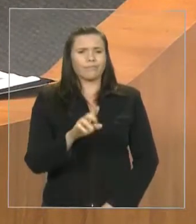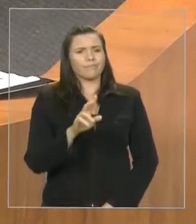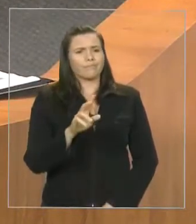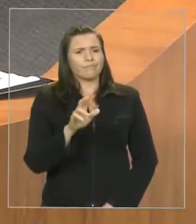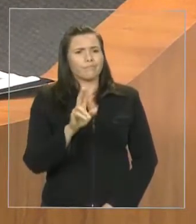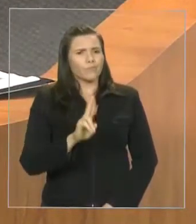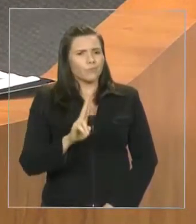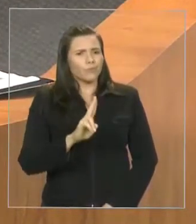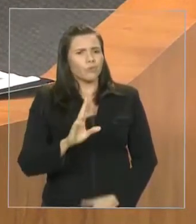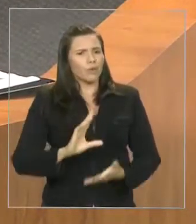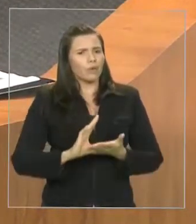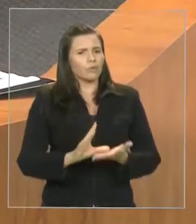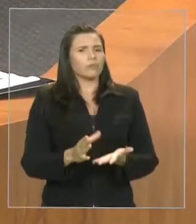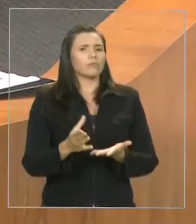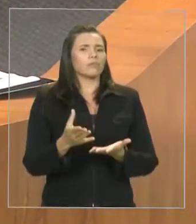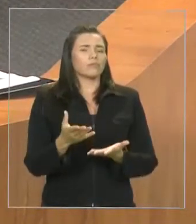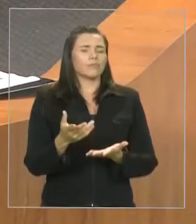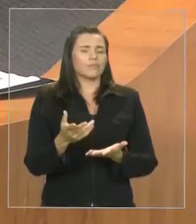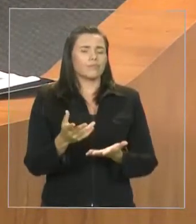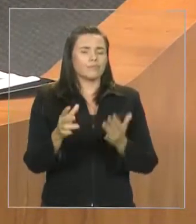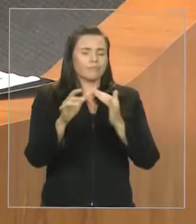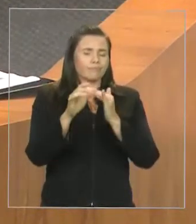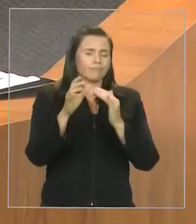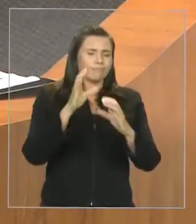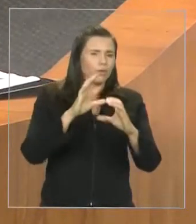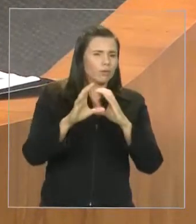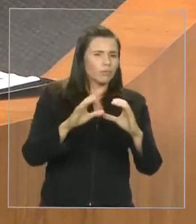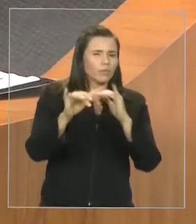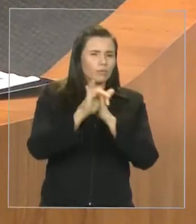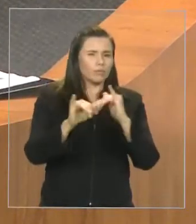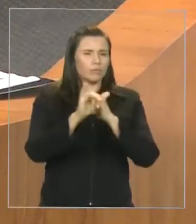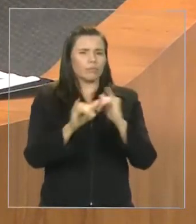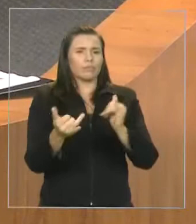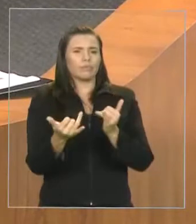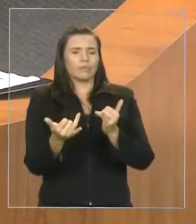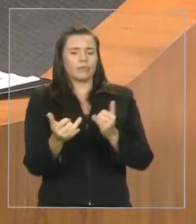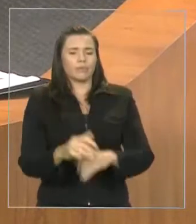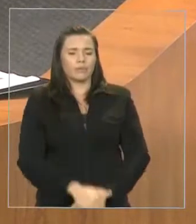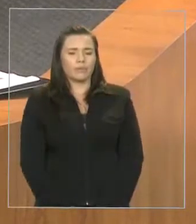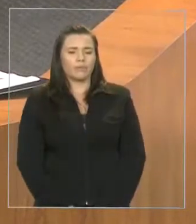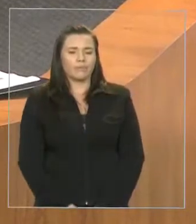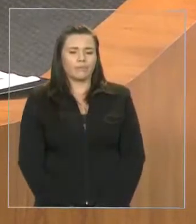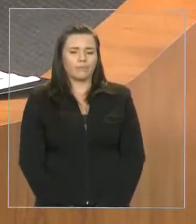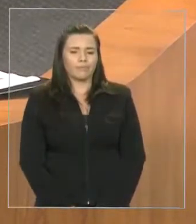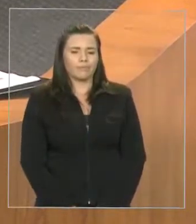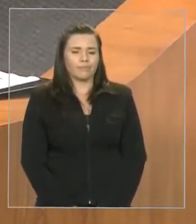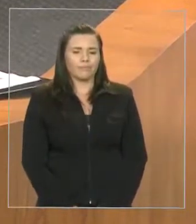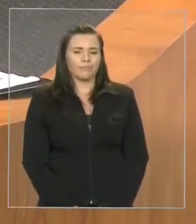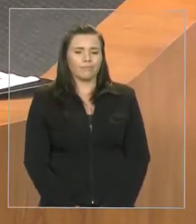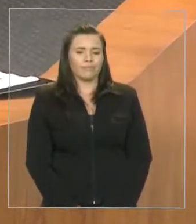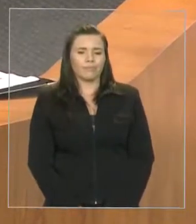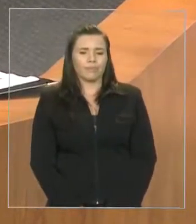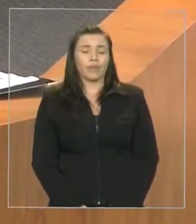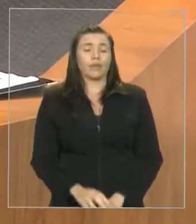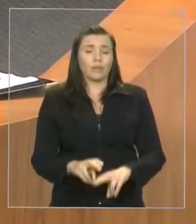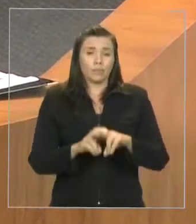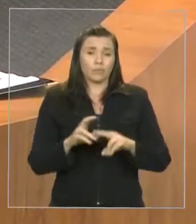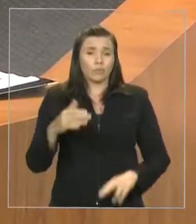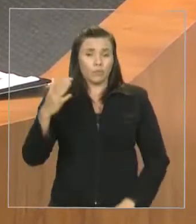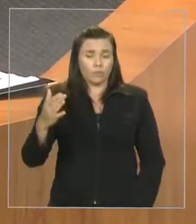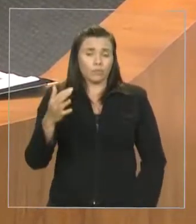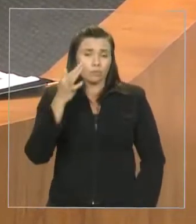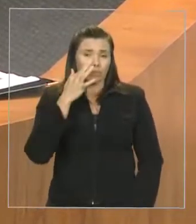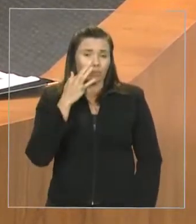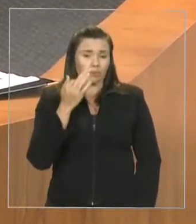Então, quando o governador Flávio Dino teve ciência que seu nome havia sido citado na Lava Jato,